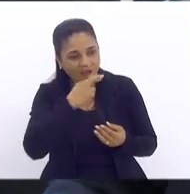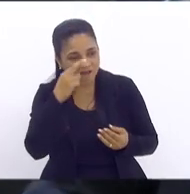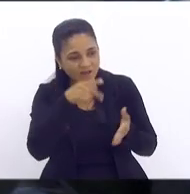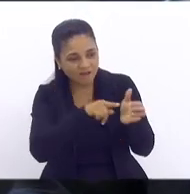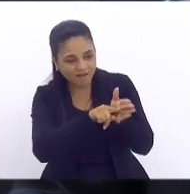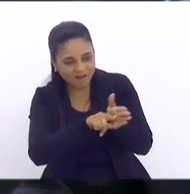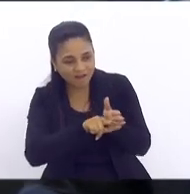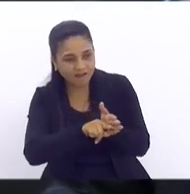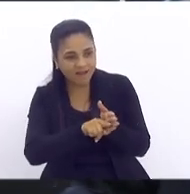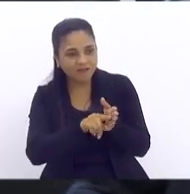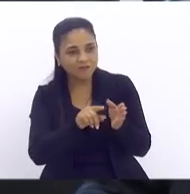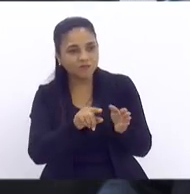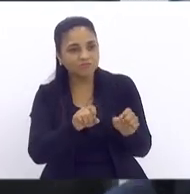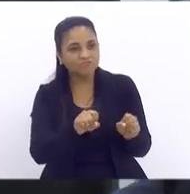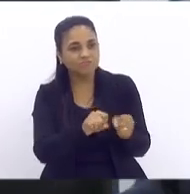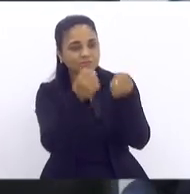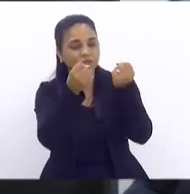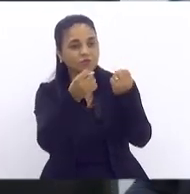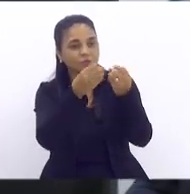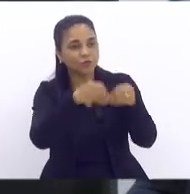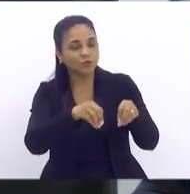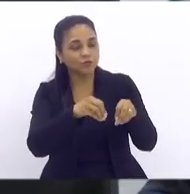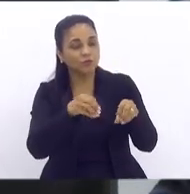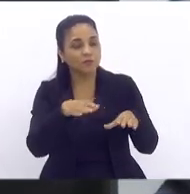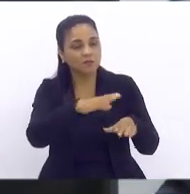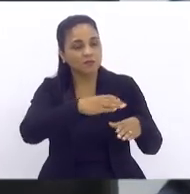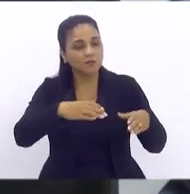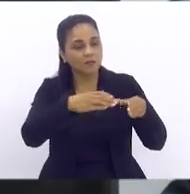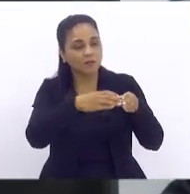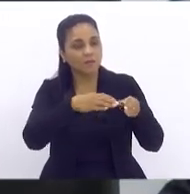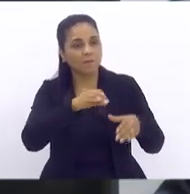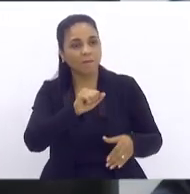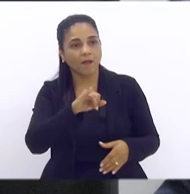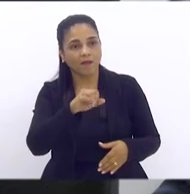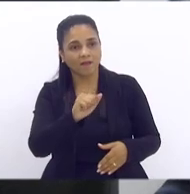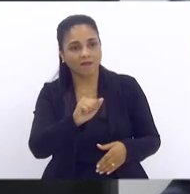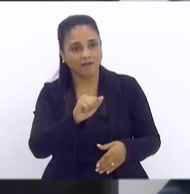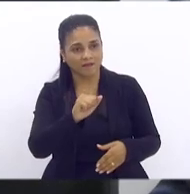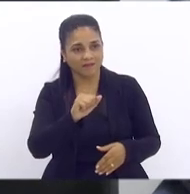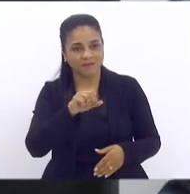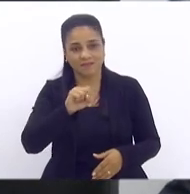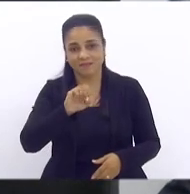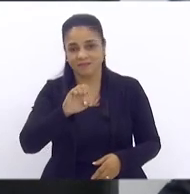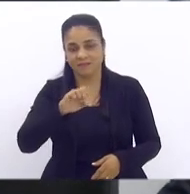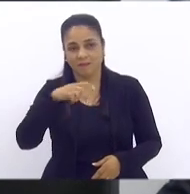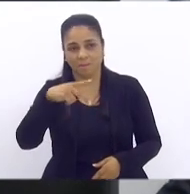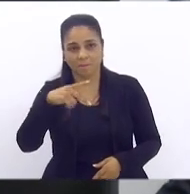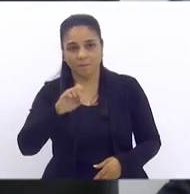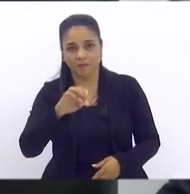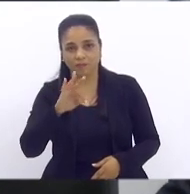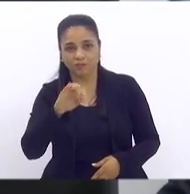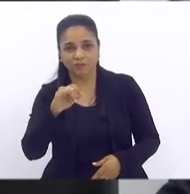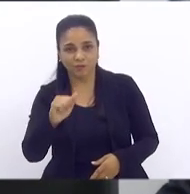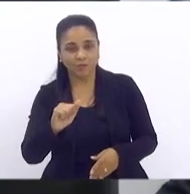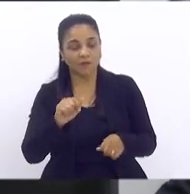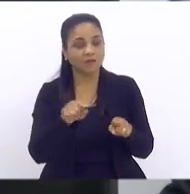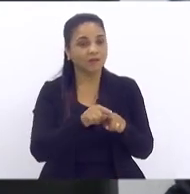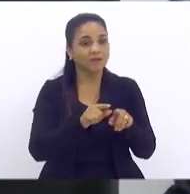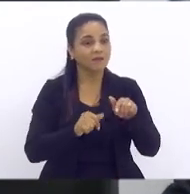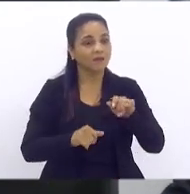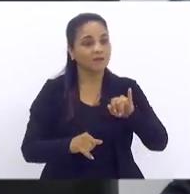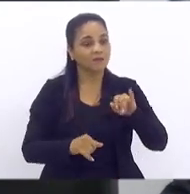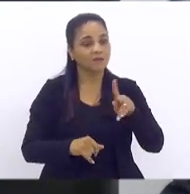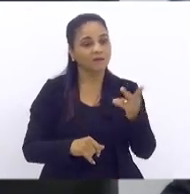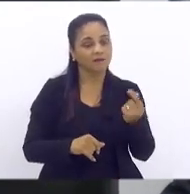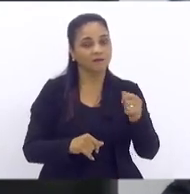do comprometimento que aconteceu na Baía de Sepetiba e na Baía de Ilha Grande? Se o navio já foi para Singapura, fala para